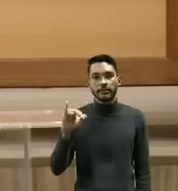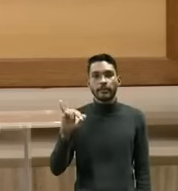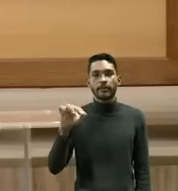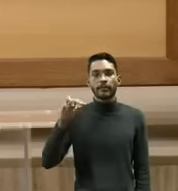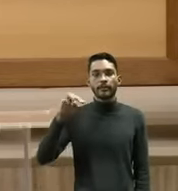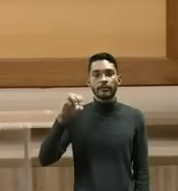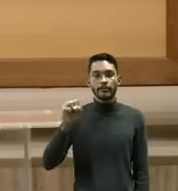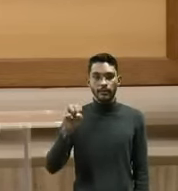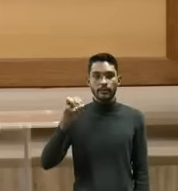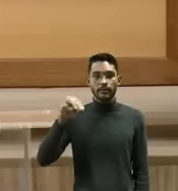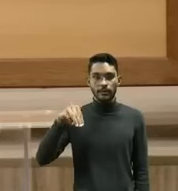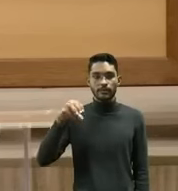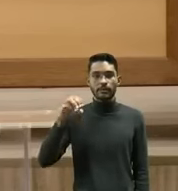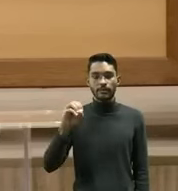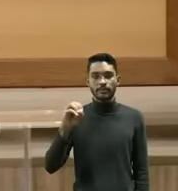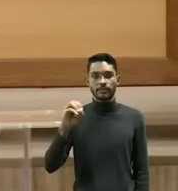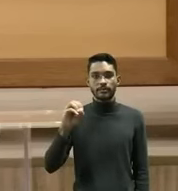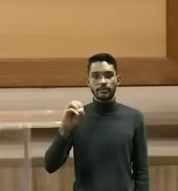hã